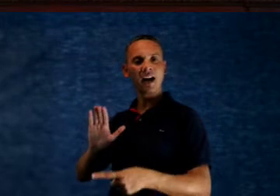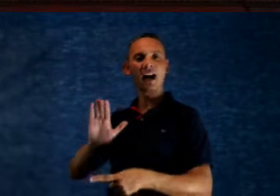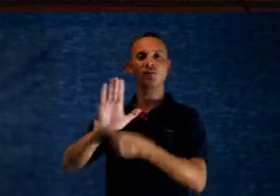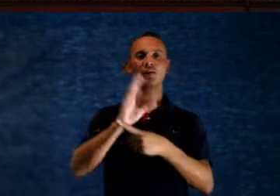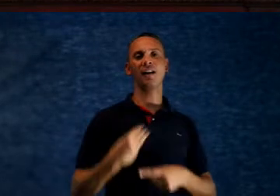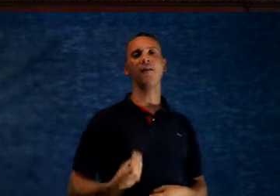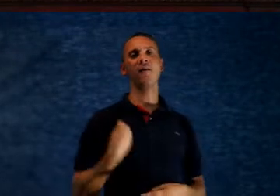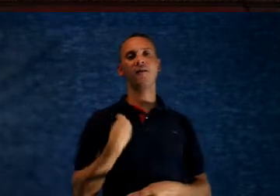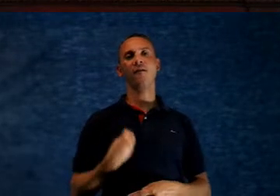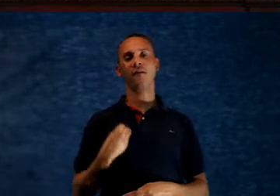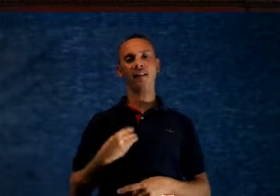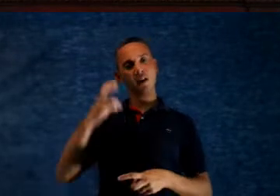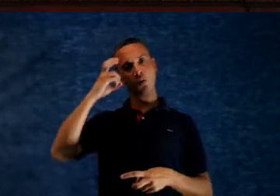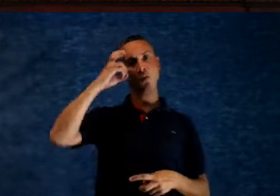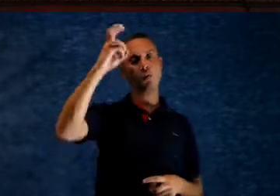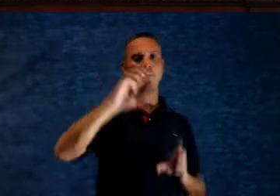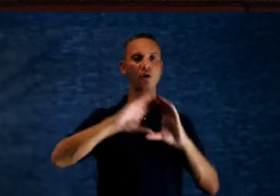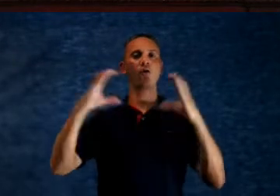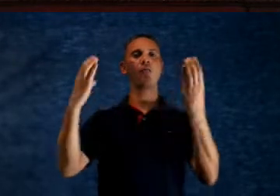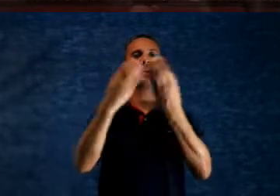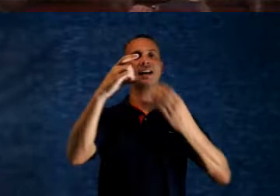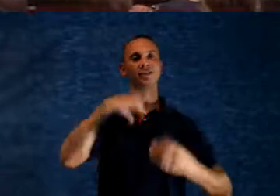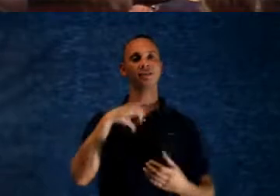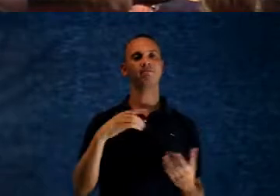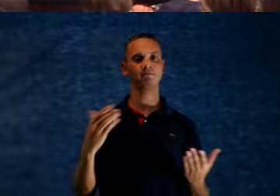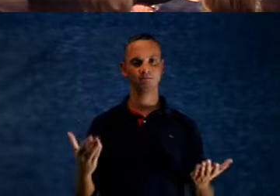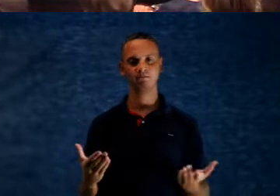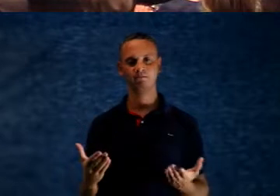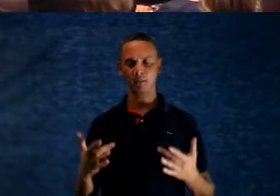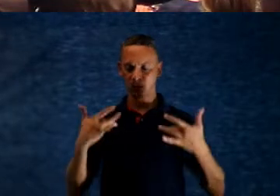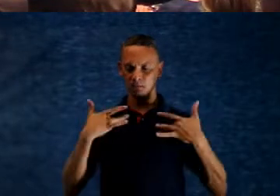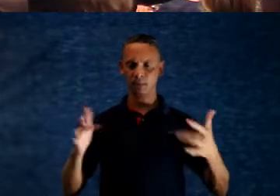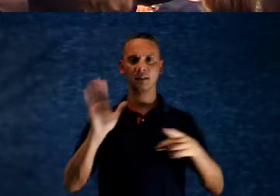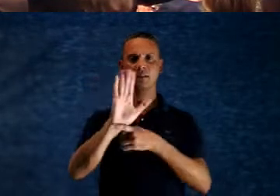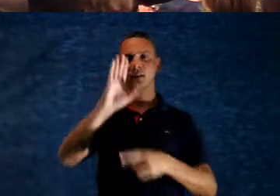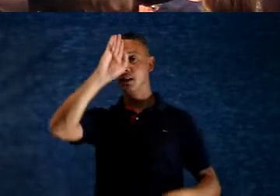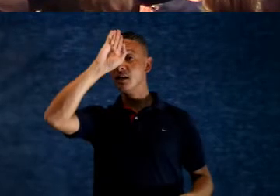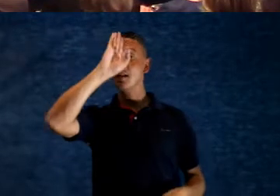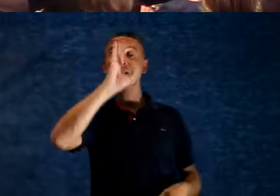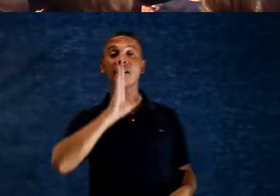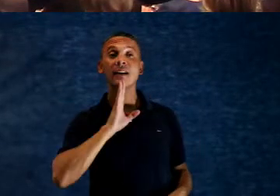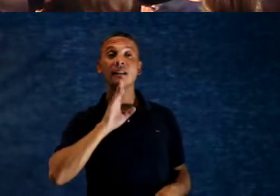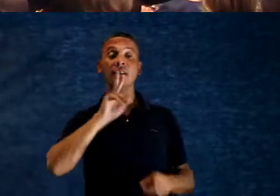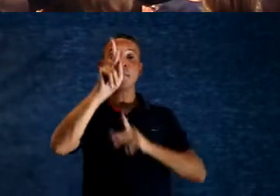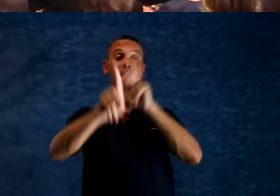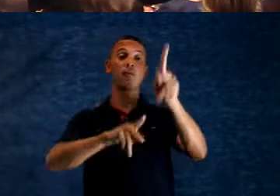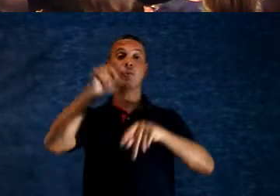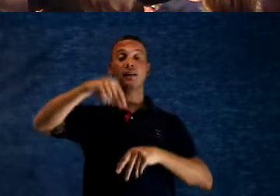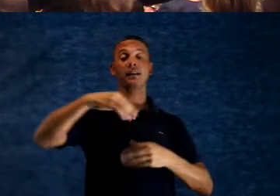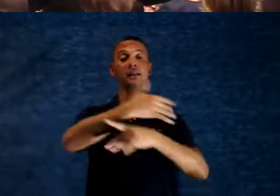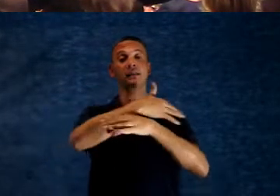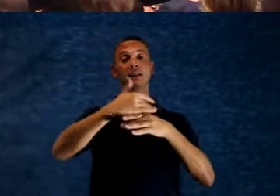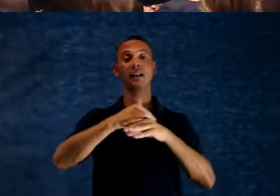vida cultural da nossa comunidade. É porque ela oferece, quase sempre gratuitamente ao público da cidade, uma